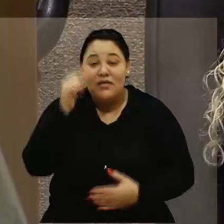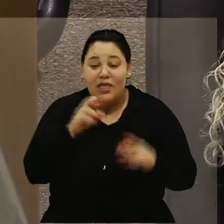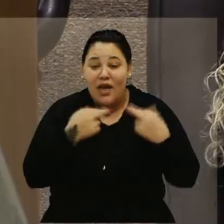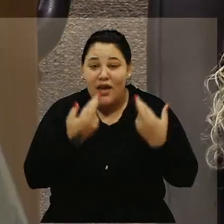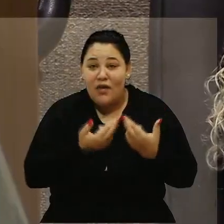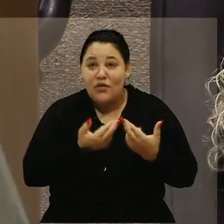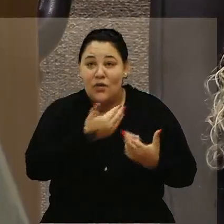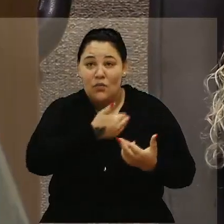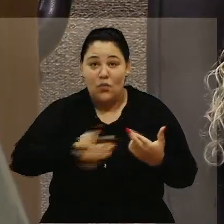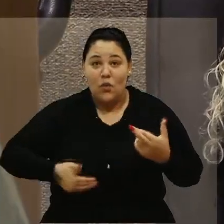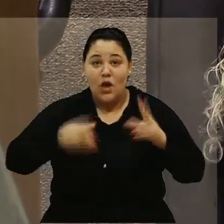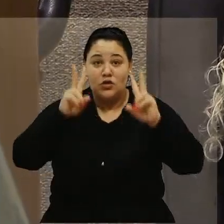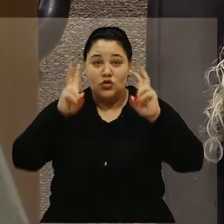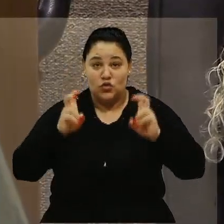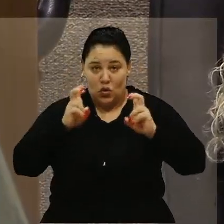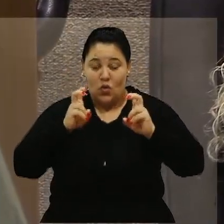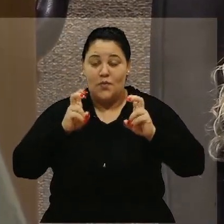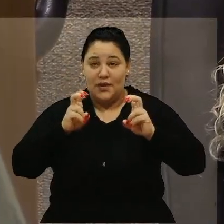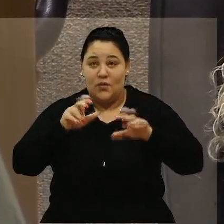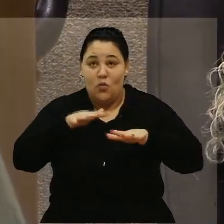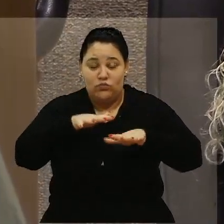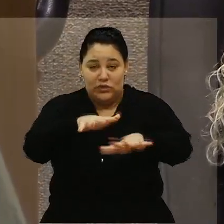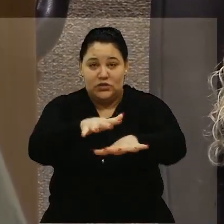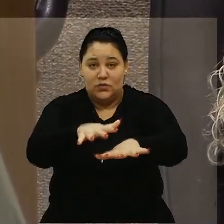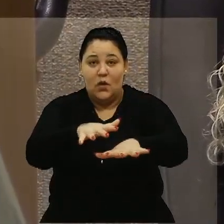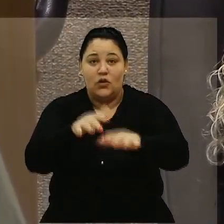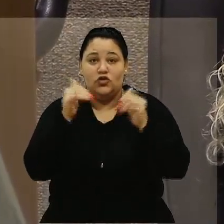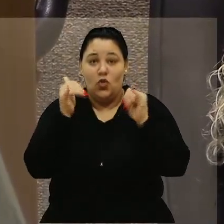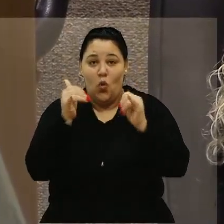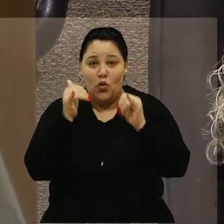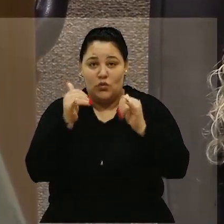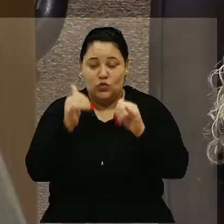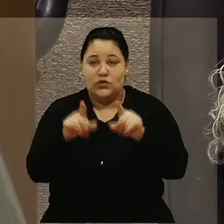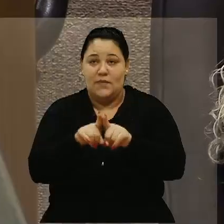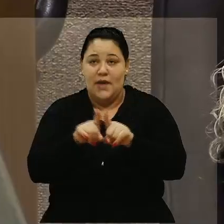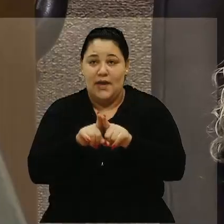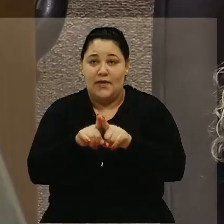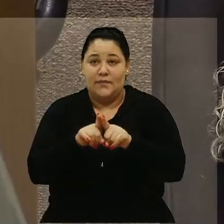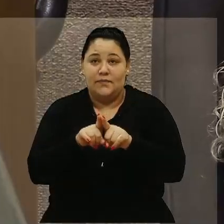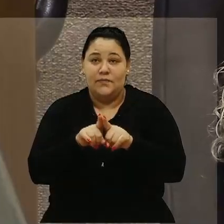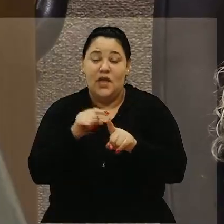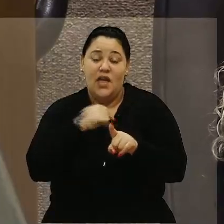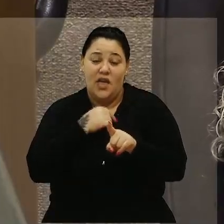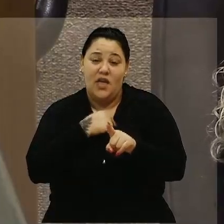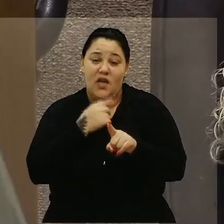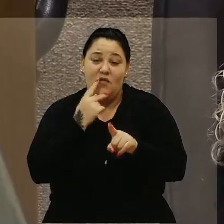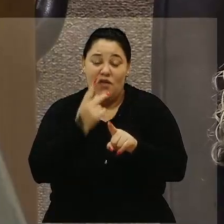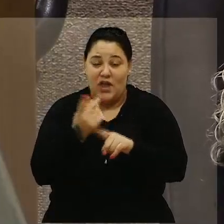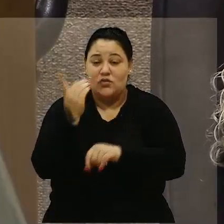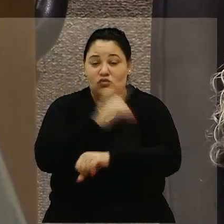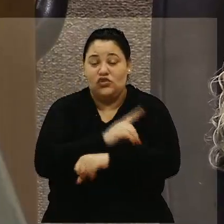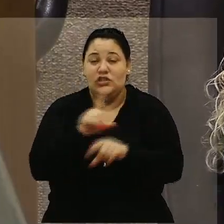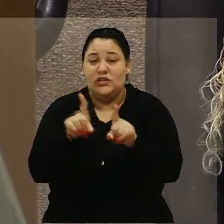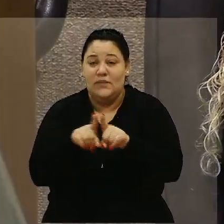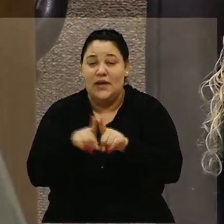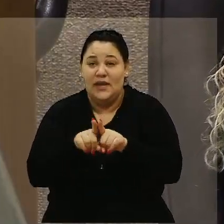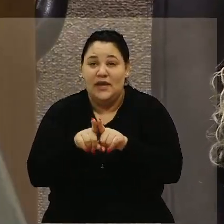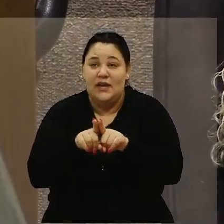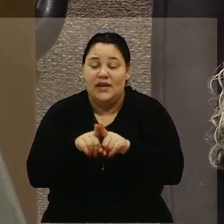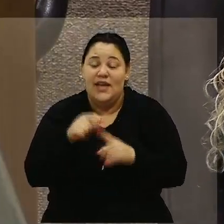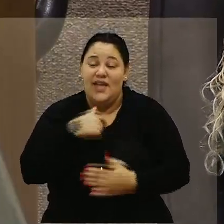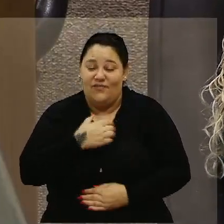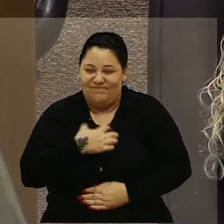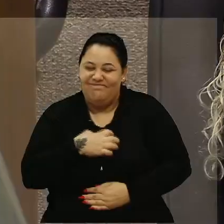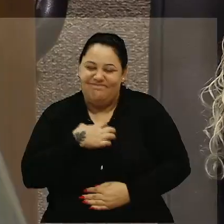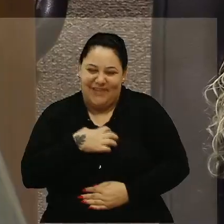pública sobre a concessão do transporte coletivo, cheguei a me manifestar no dia a minha